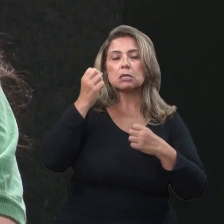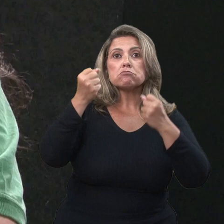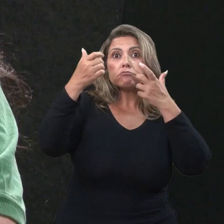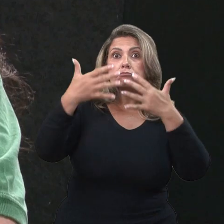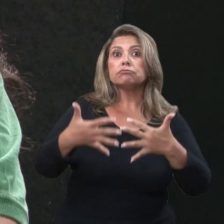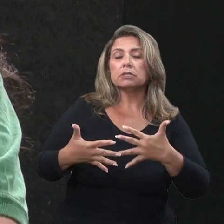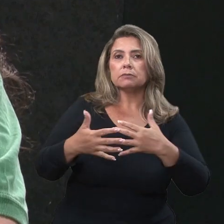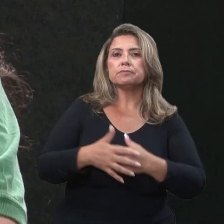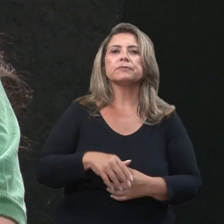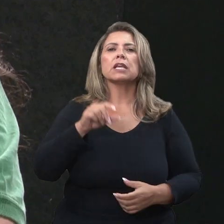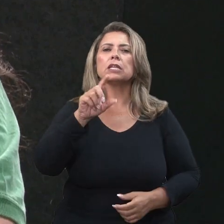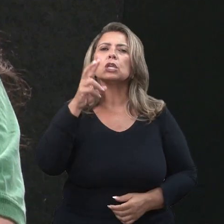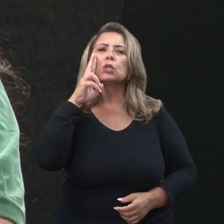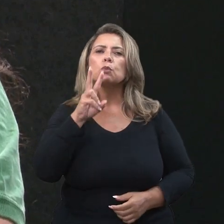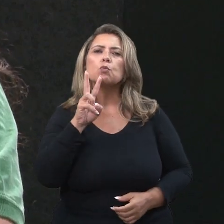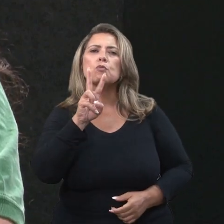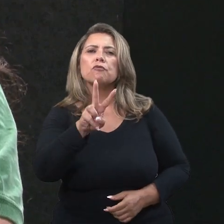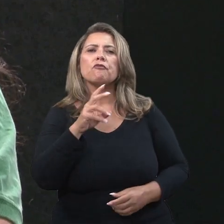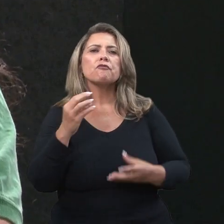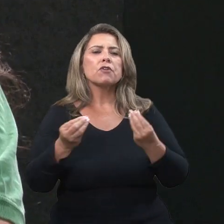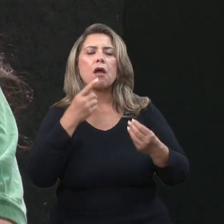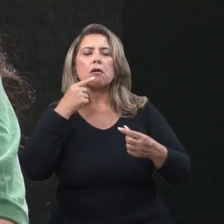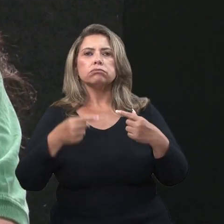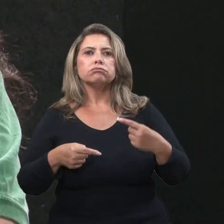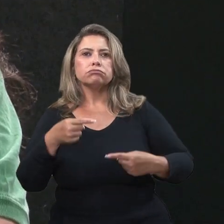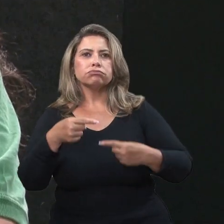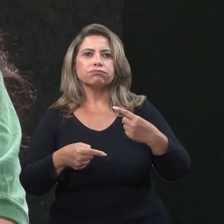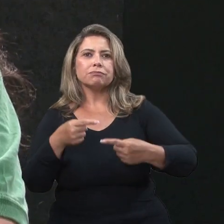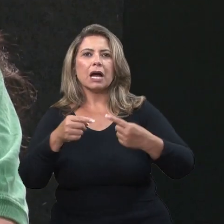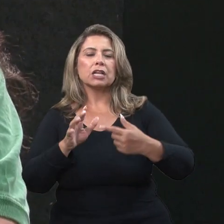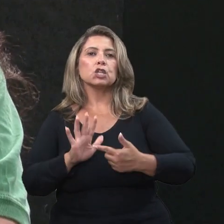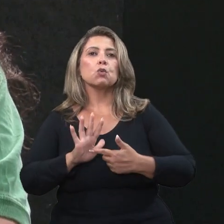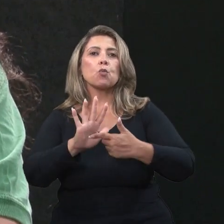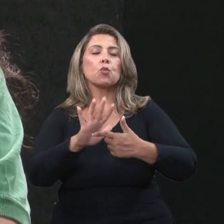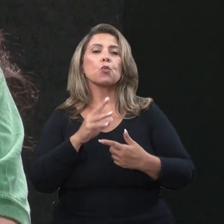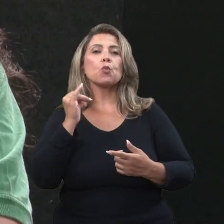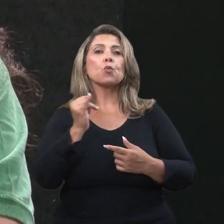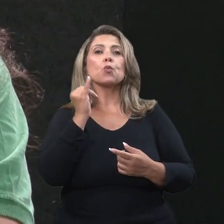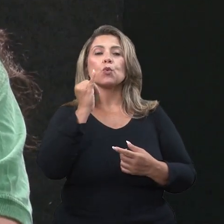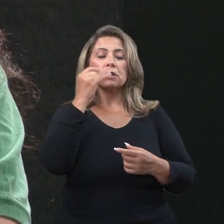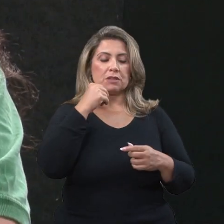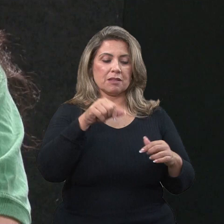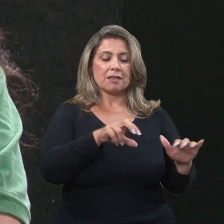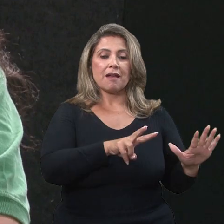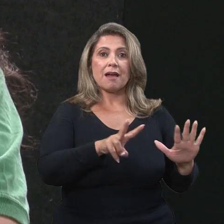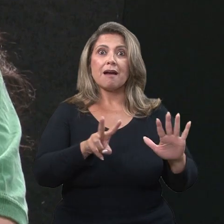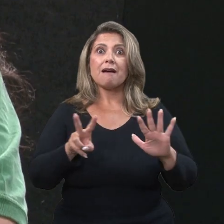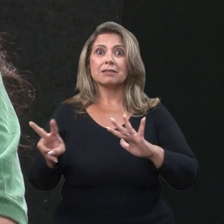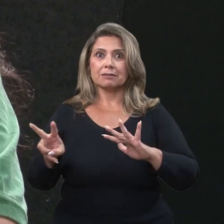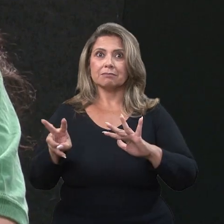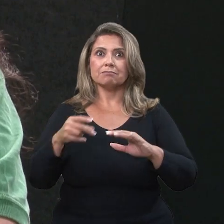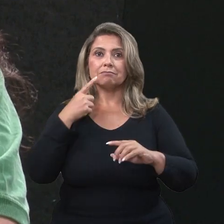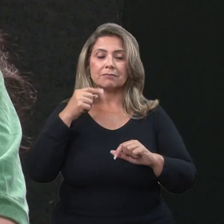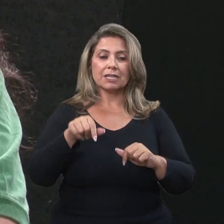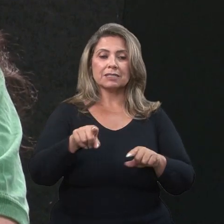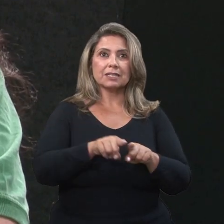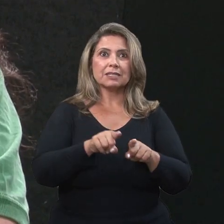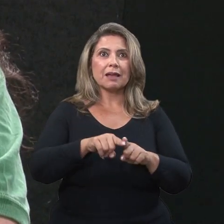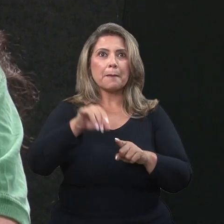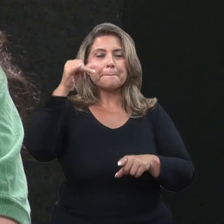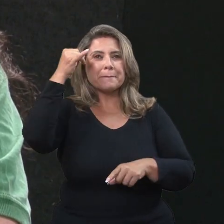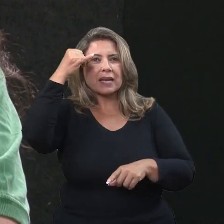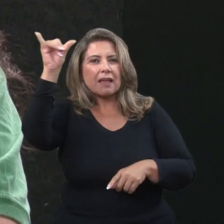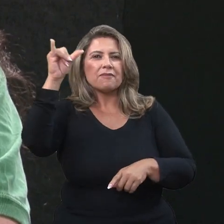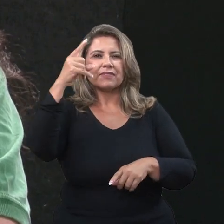fato, sim, tanto que a gente está trazendo essa discussão justamente para marcar também essa semana que o IFB está destacando para combater a